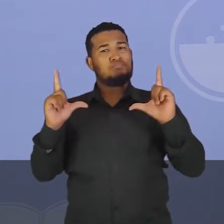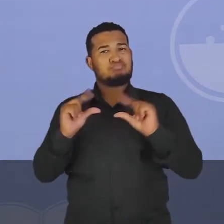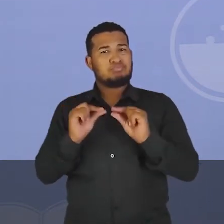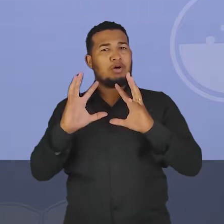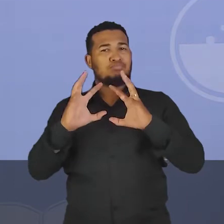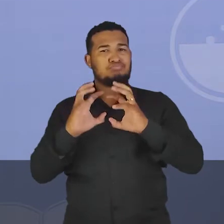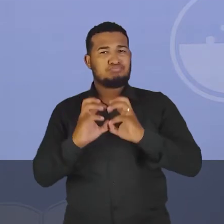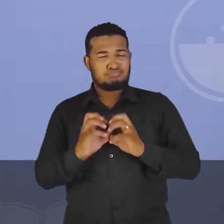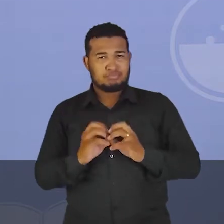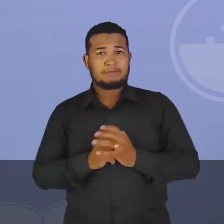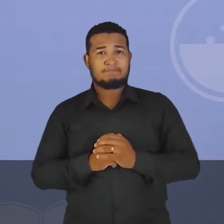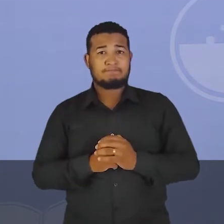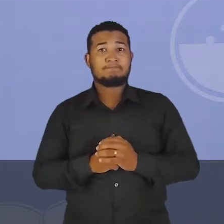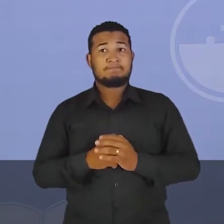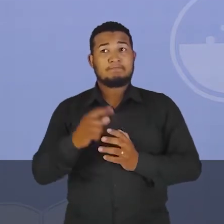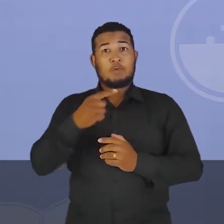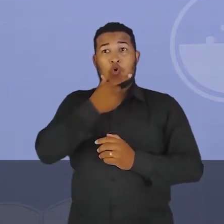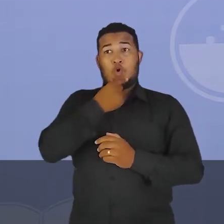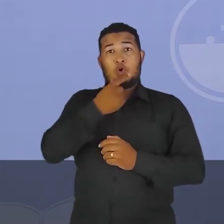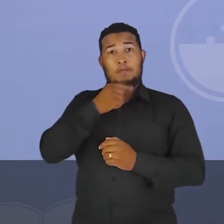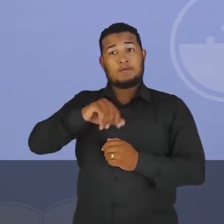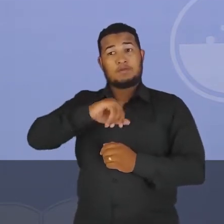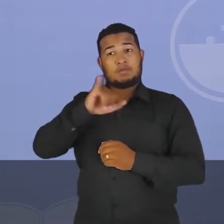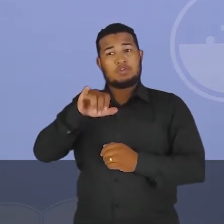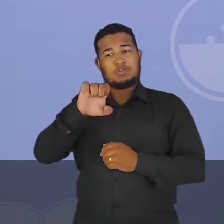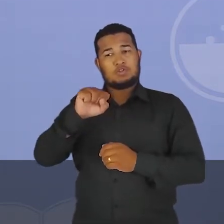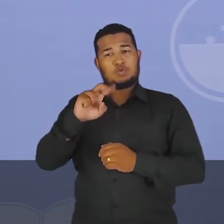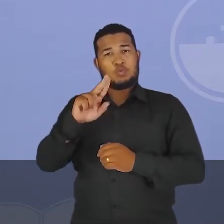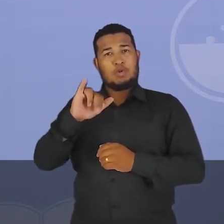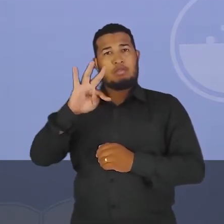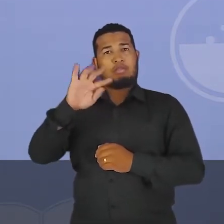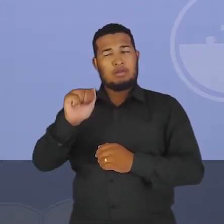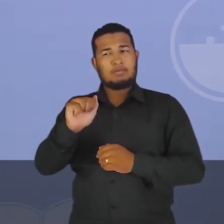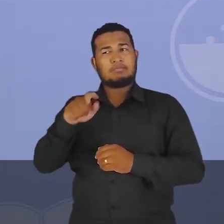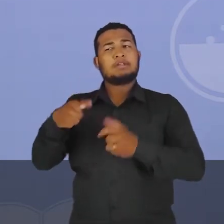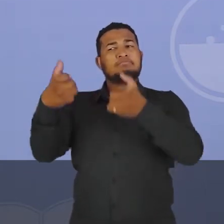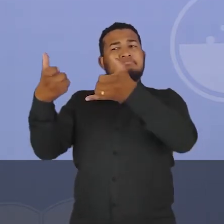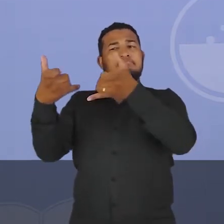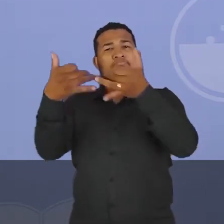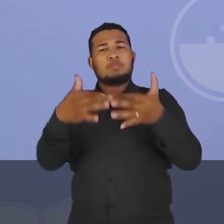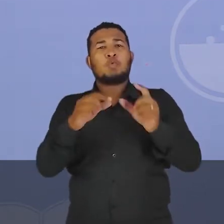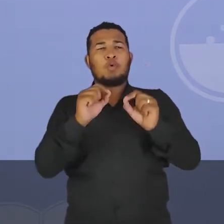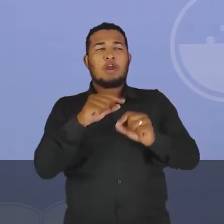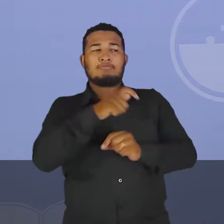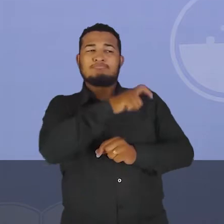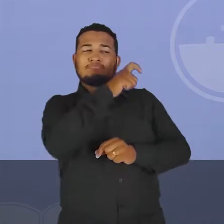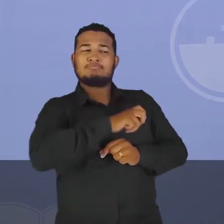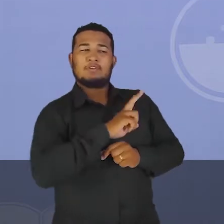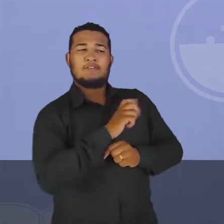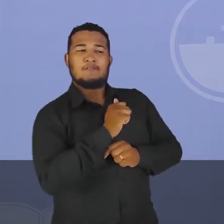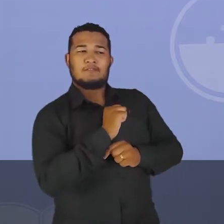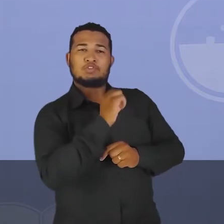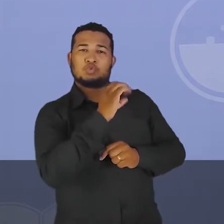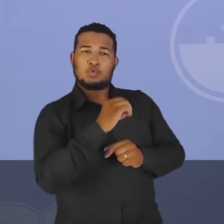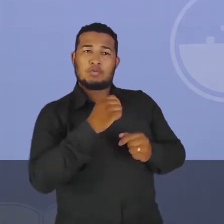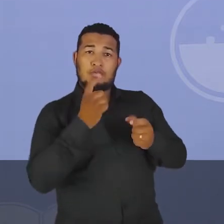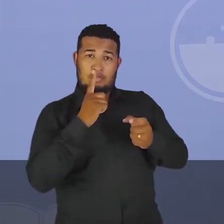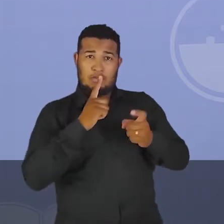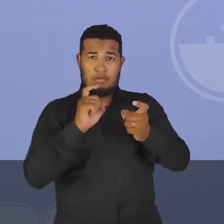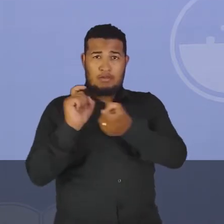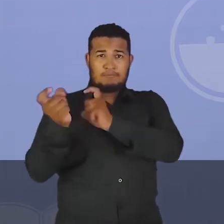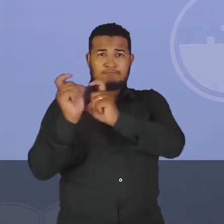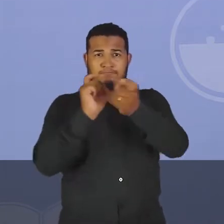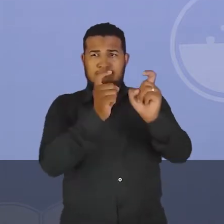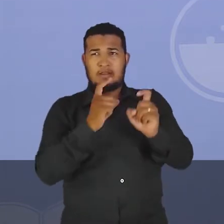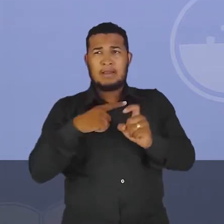jesuíta, inclusive, que ele relata um episódio super interessante, né? Ele diz que Vasco convocou uma reunião com os colonos, ele